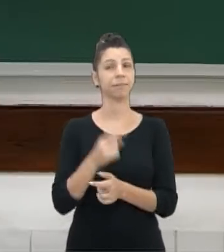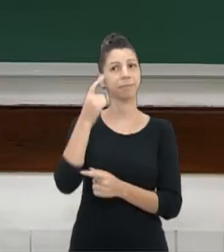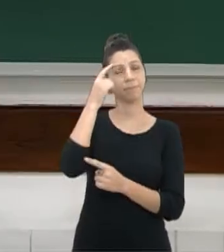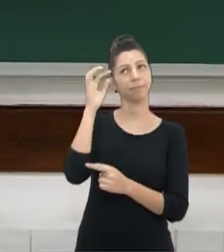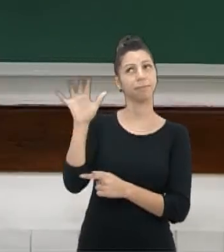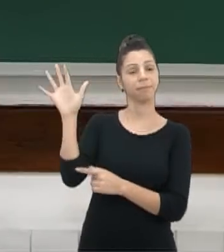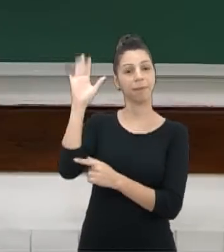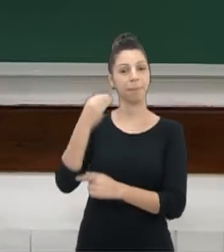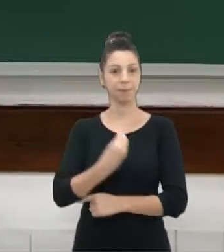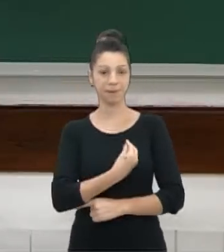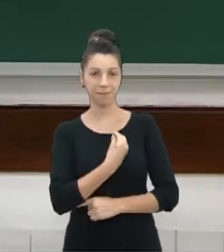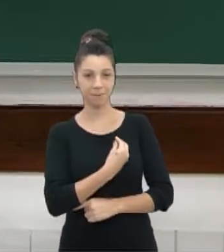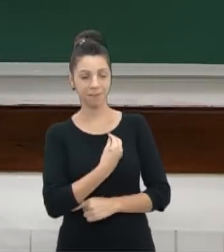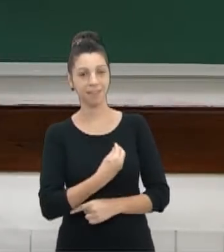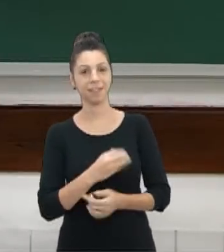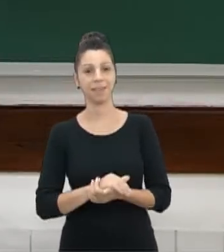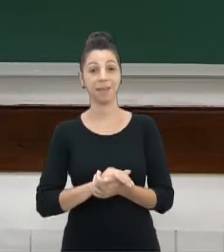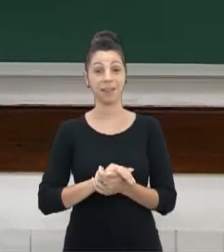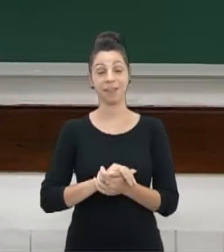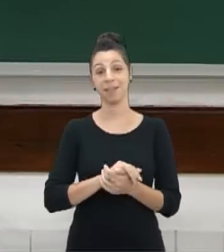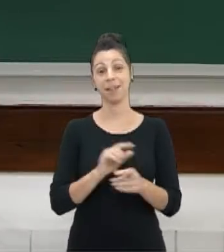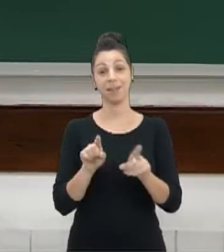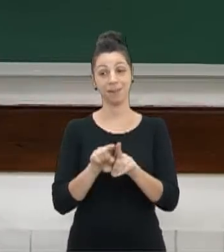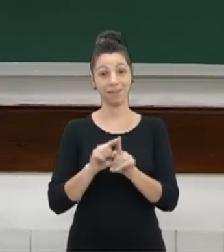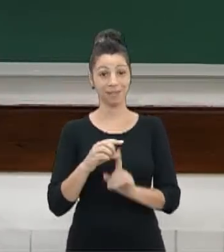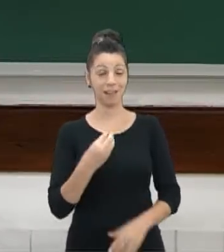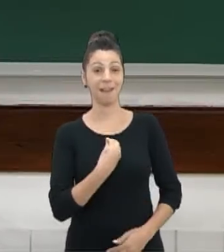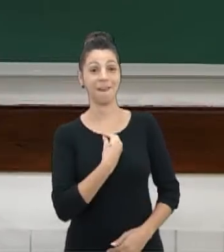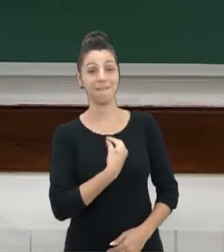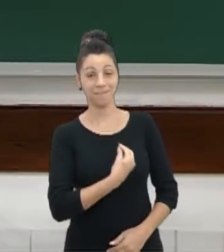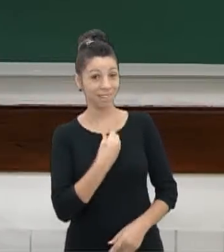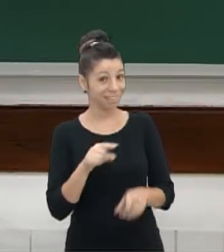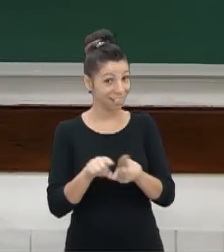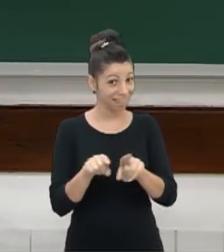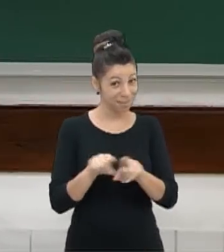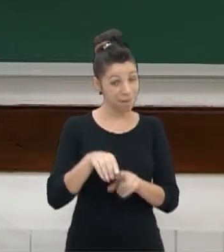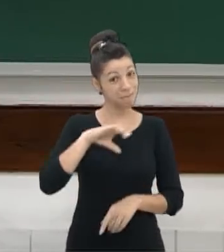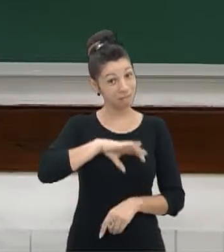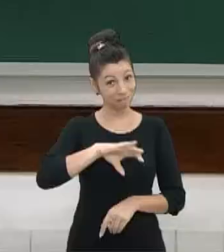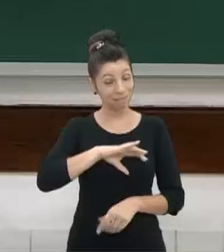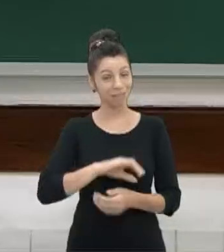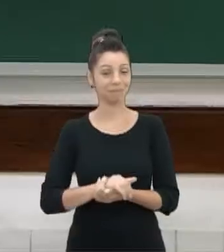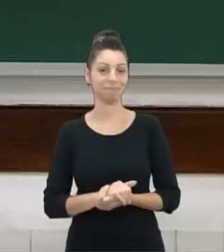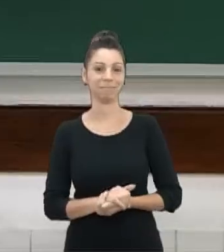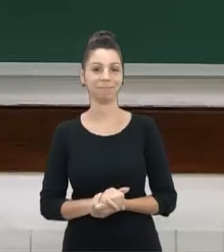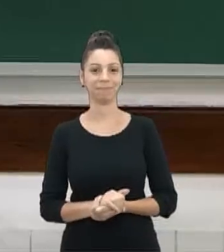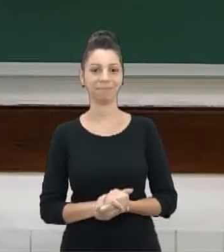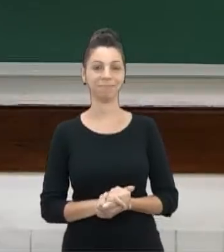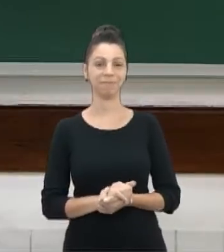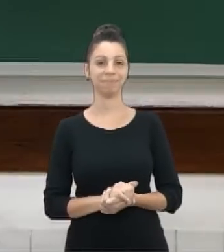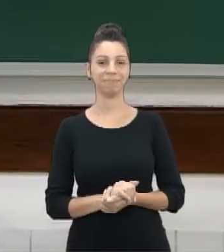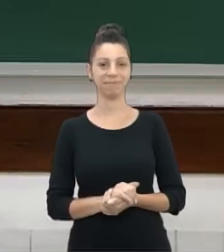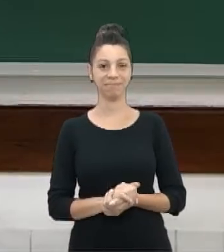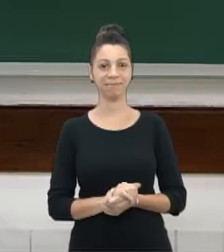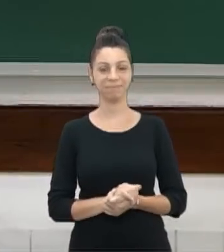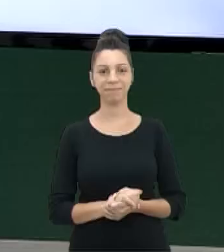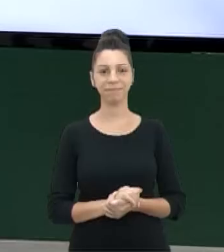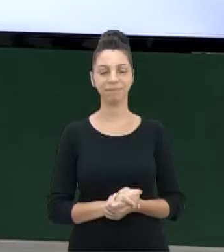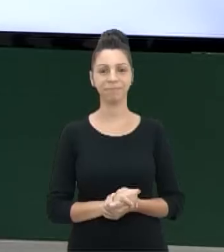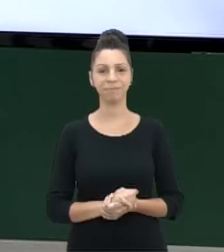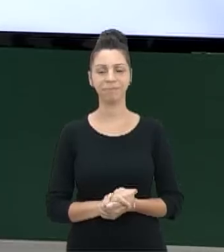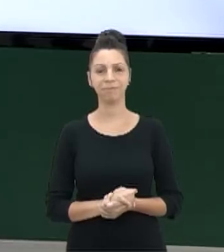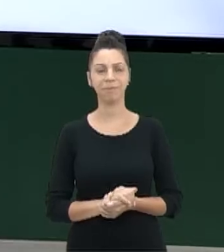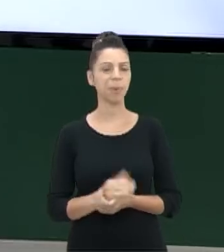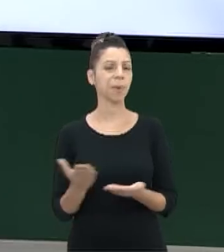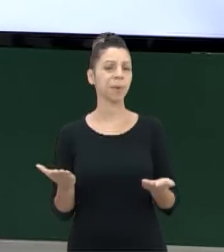a vida, né? A nossa vida também. Isso também é matéria de língua portuguesa, não é não, gente? Eu acho que sim. Então vamos lá. Qual que é a